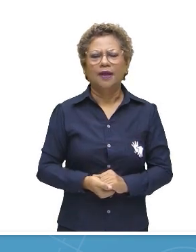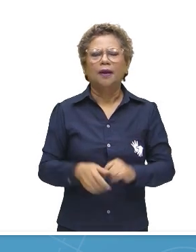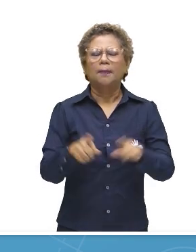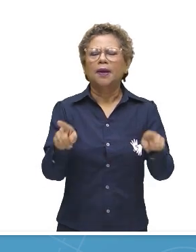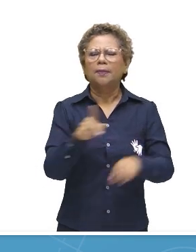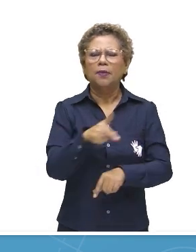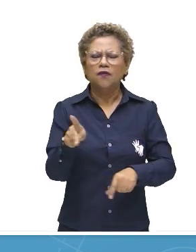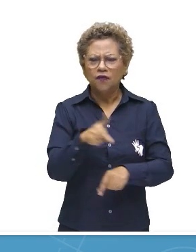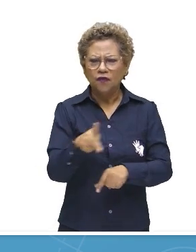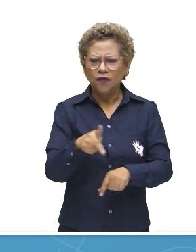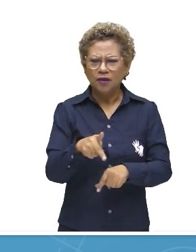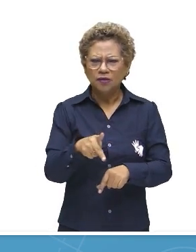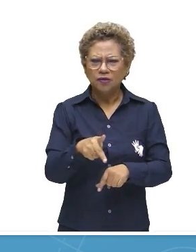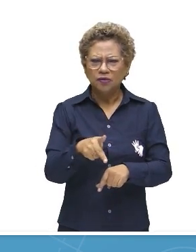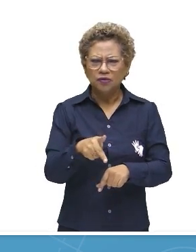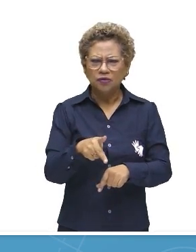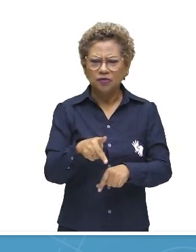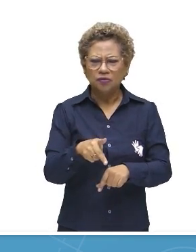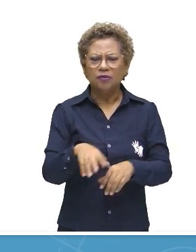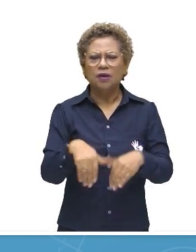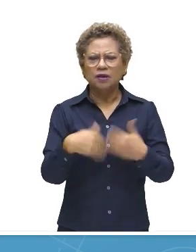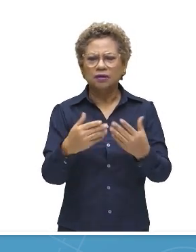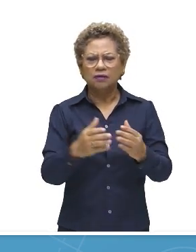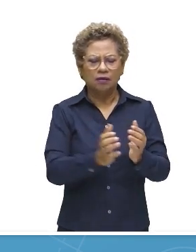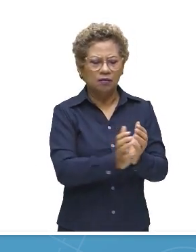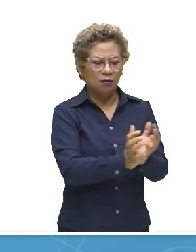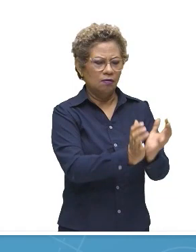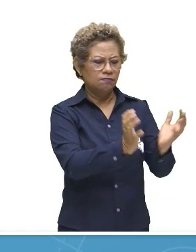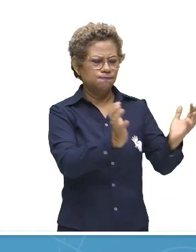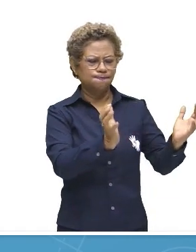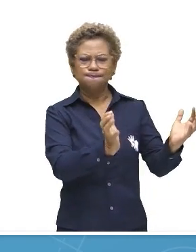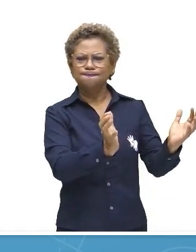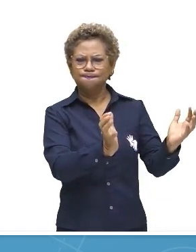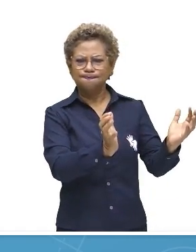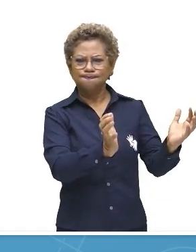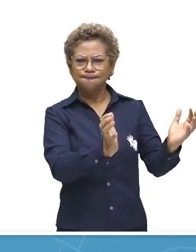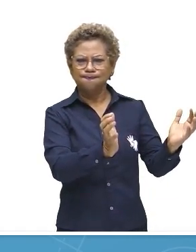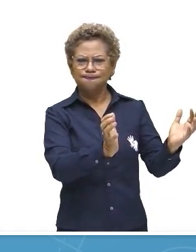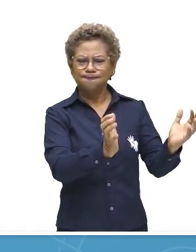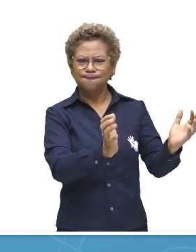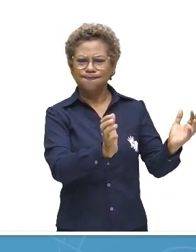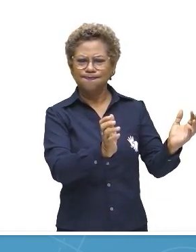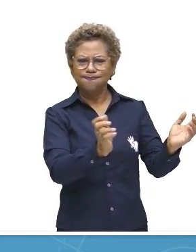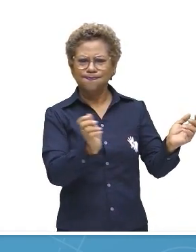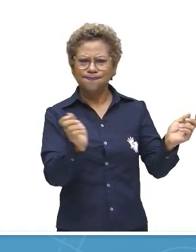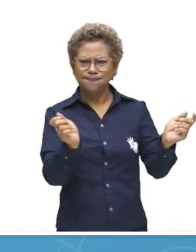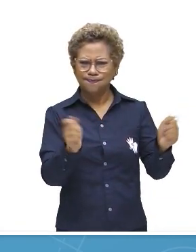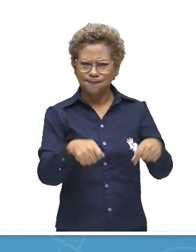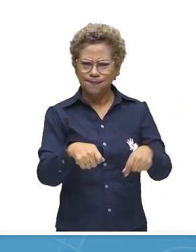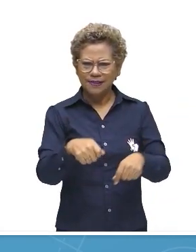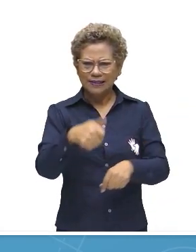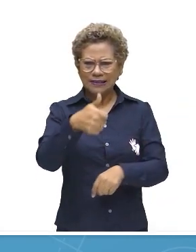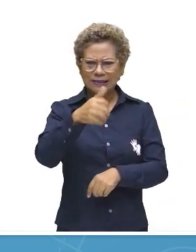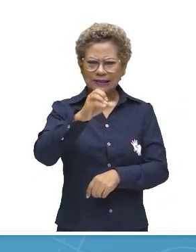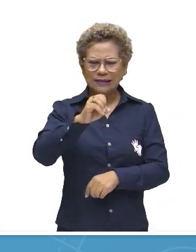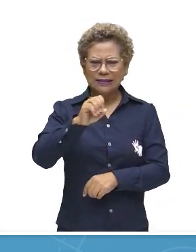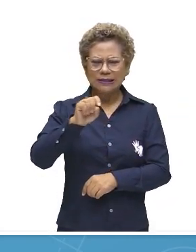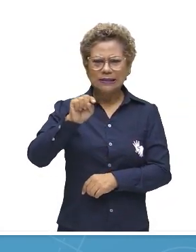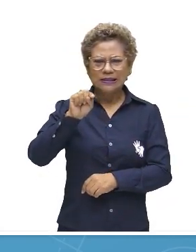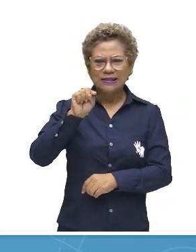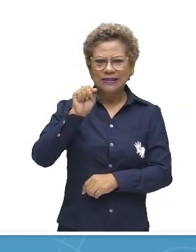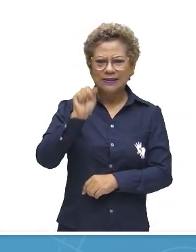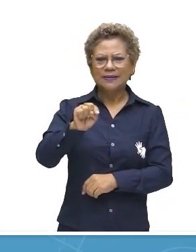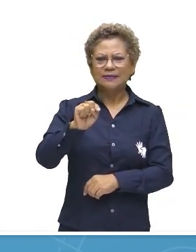quer dizer então que a capacidade do reservatório será de 10 mil litros? Opa, ainda não. Veja que até